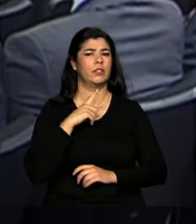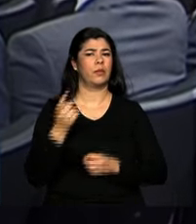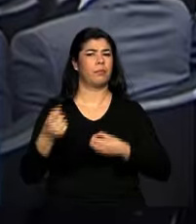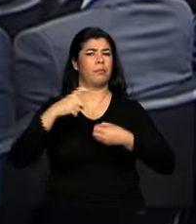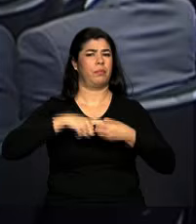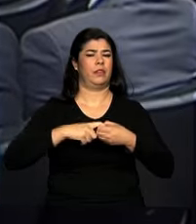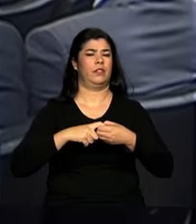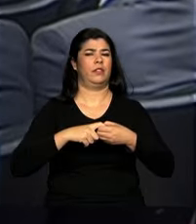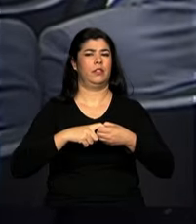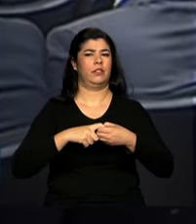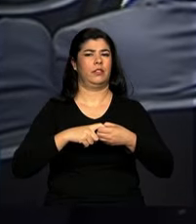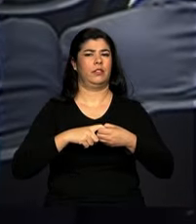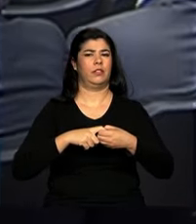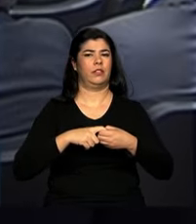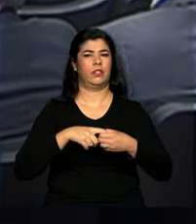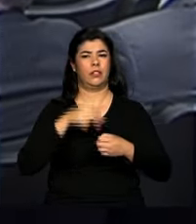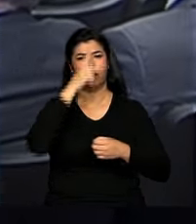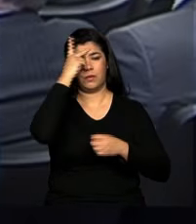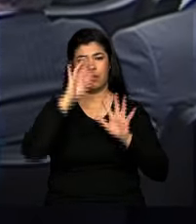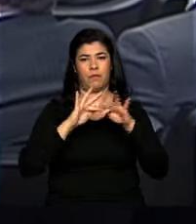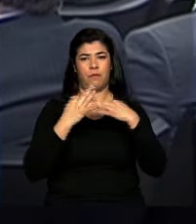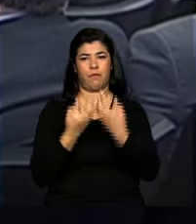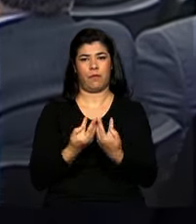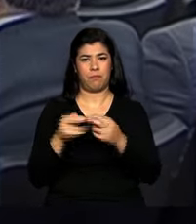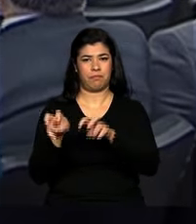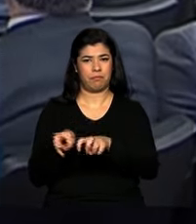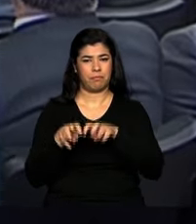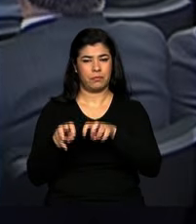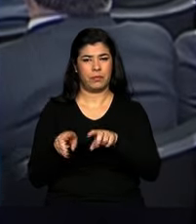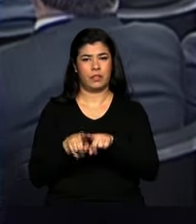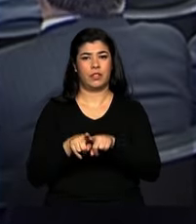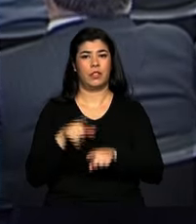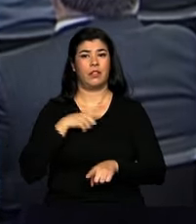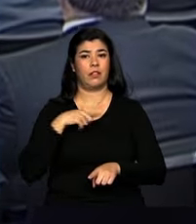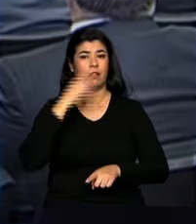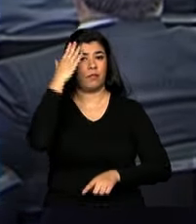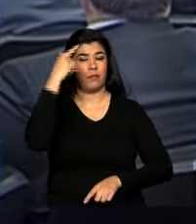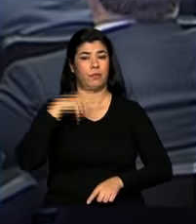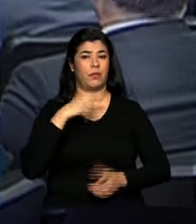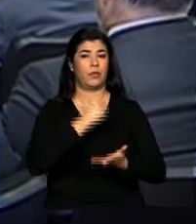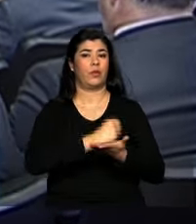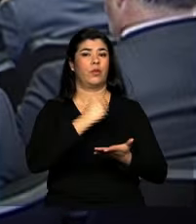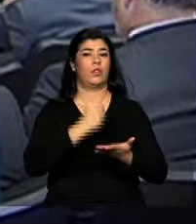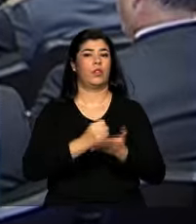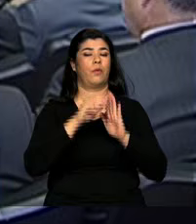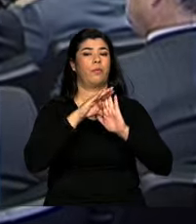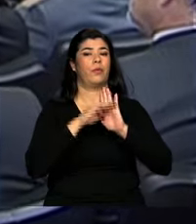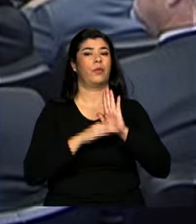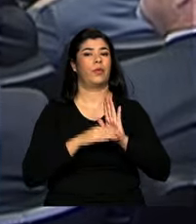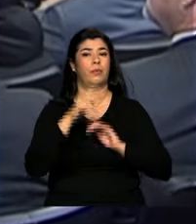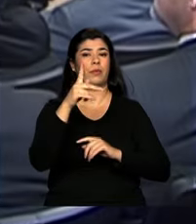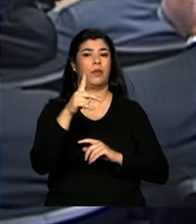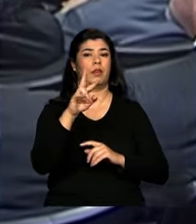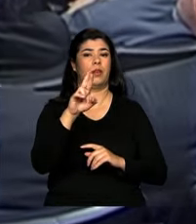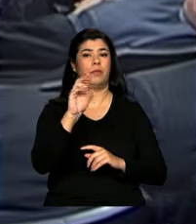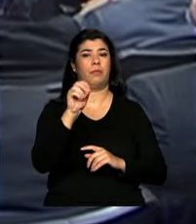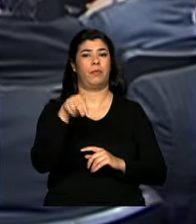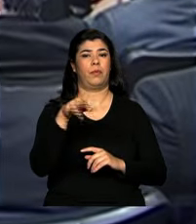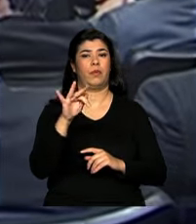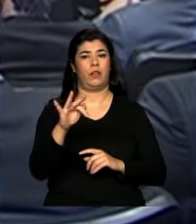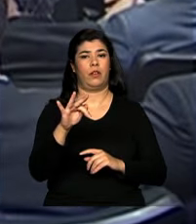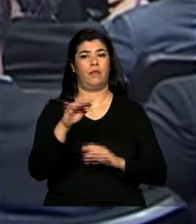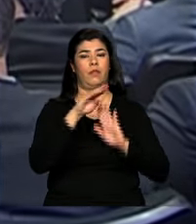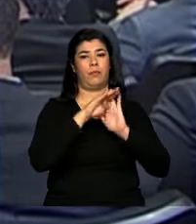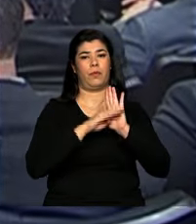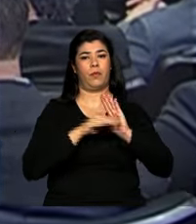a honra de apresentar mais uma inovação tecnológica: a contratação de financiamentos de PRONAF, mais